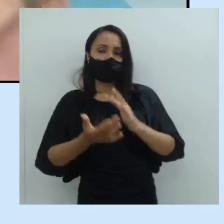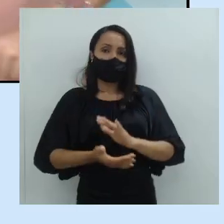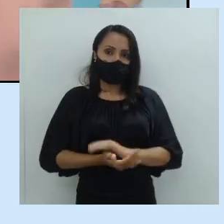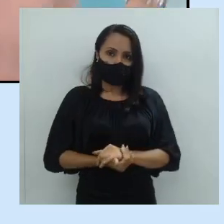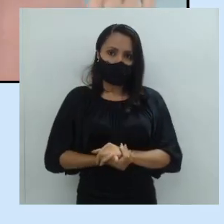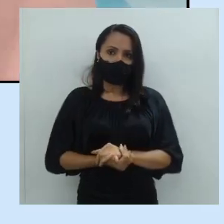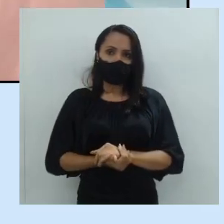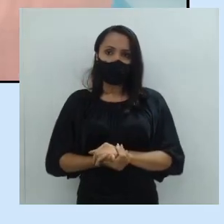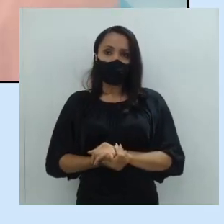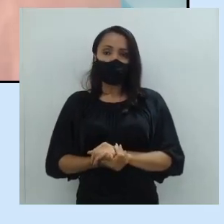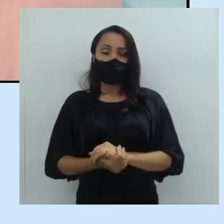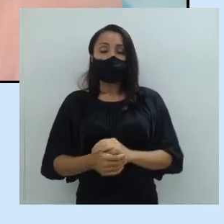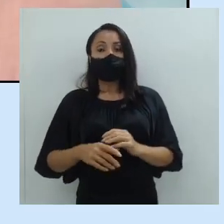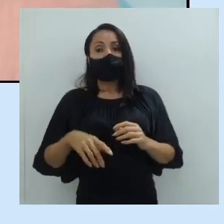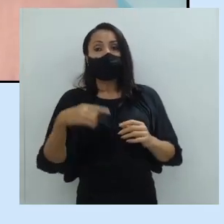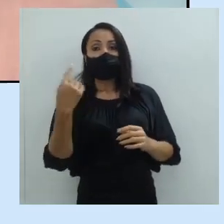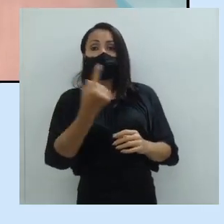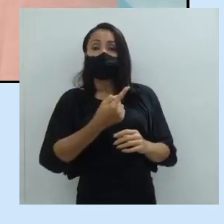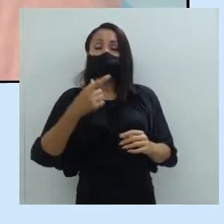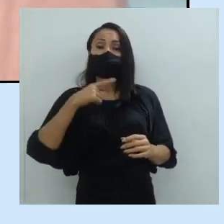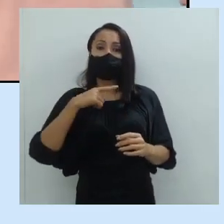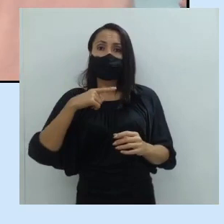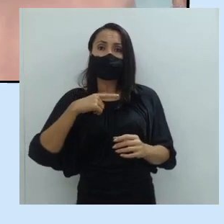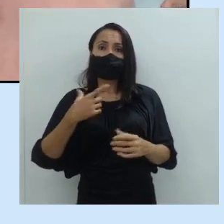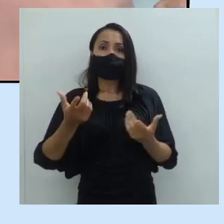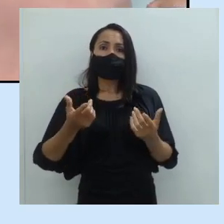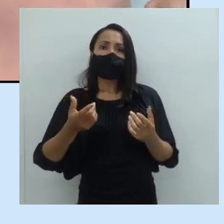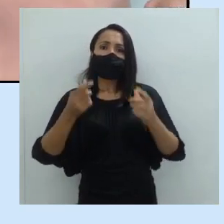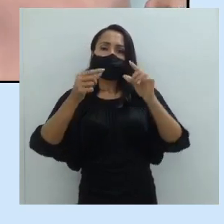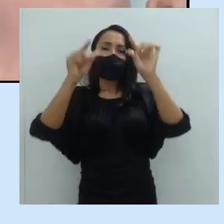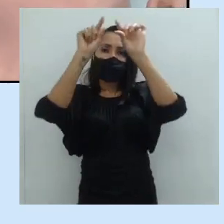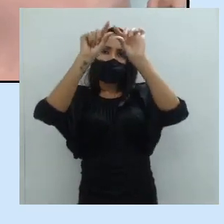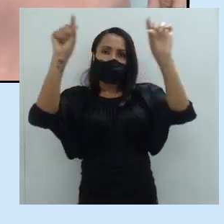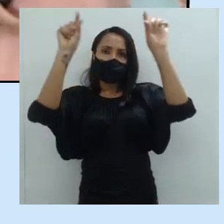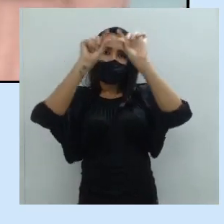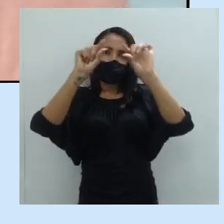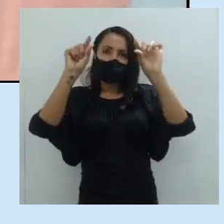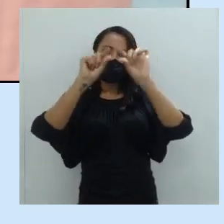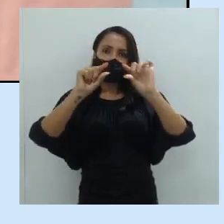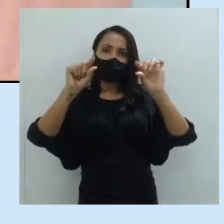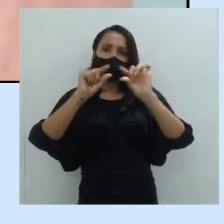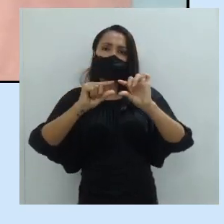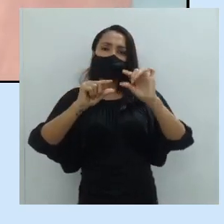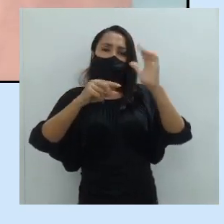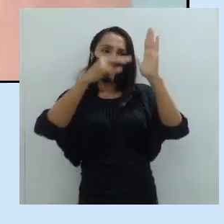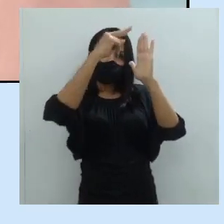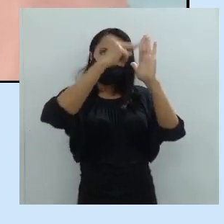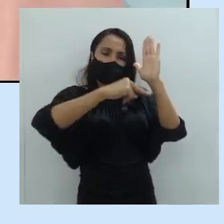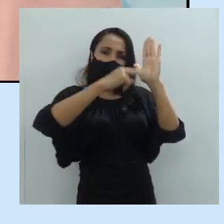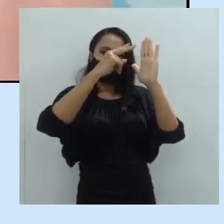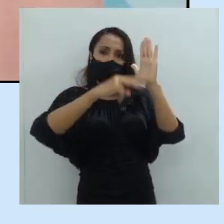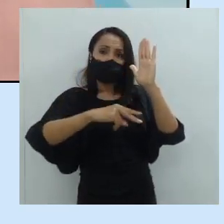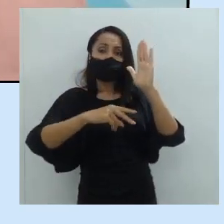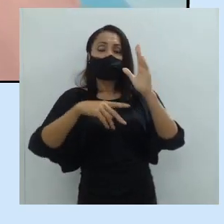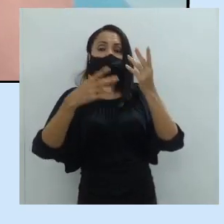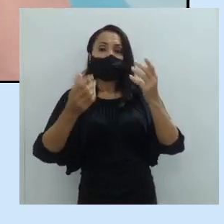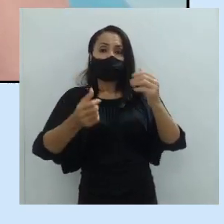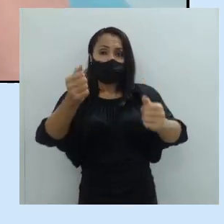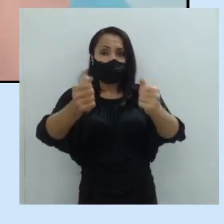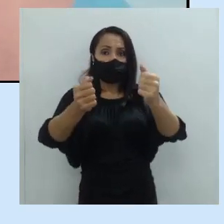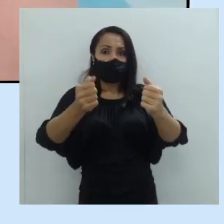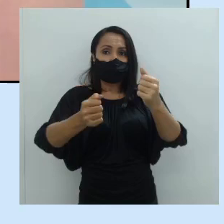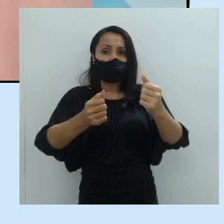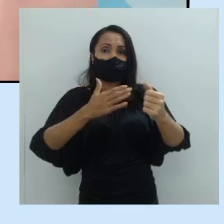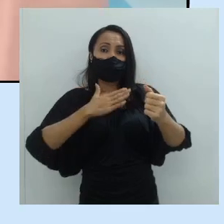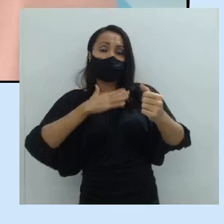uma vez, nós temos a seguinte questão. Essa frase que eu acabei de ler, o carro da minha mãe